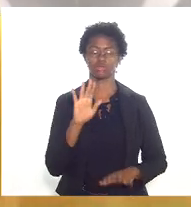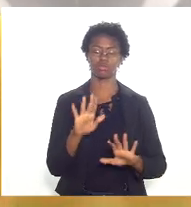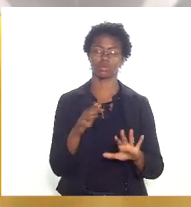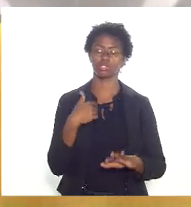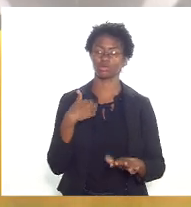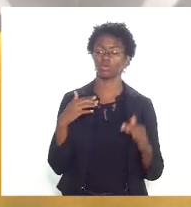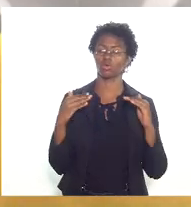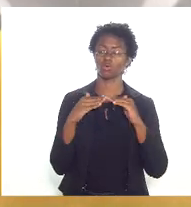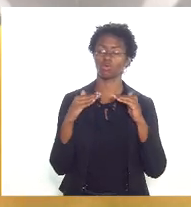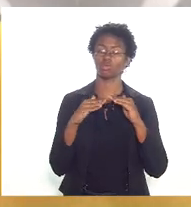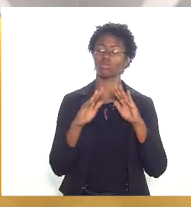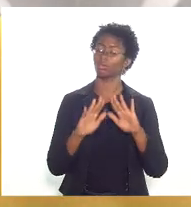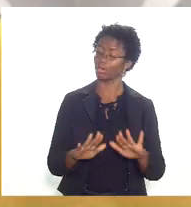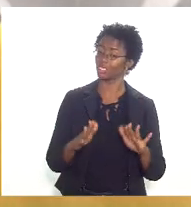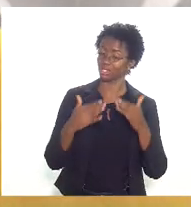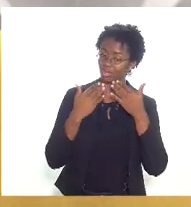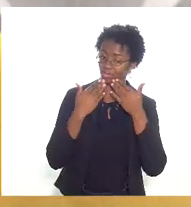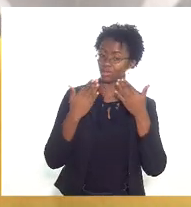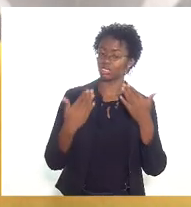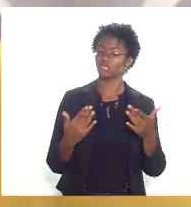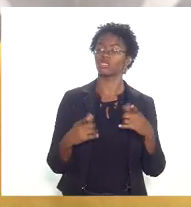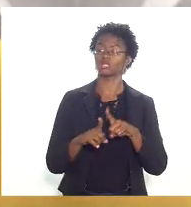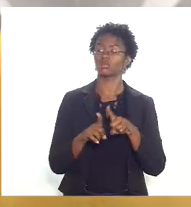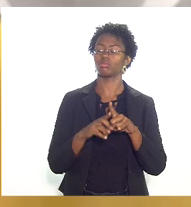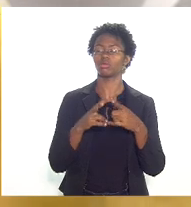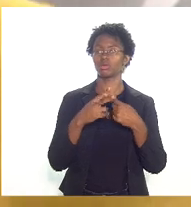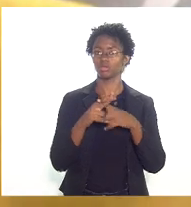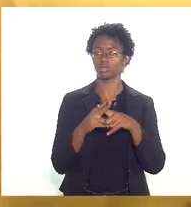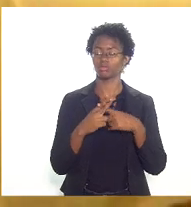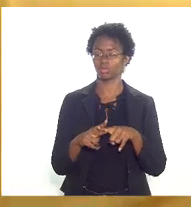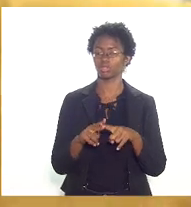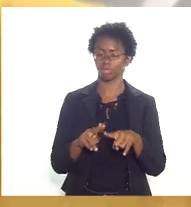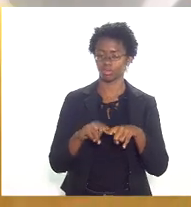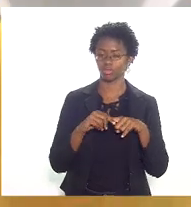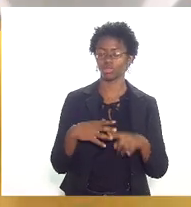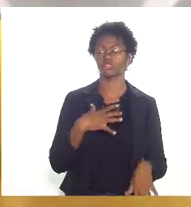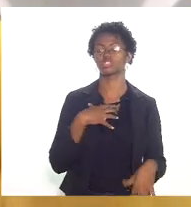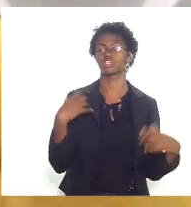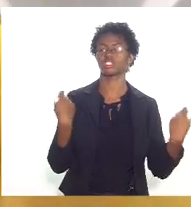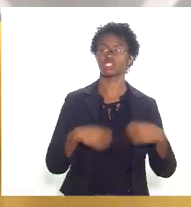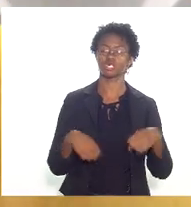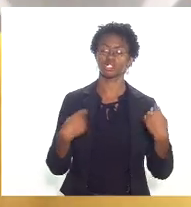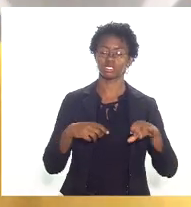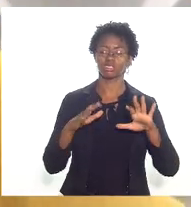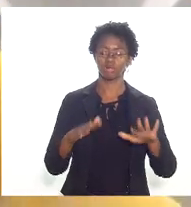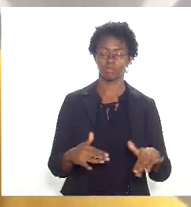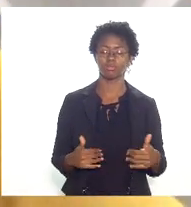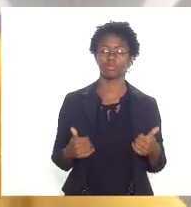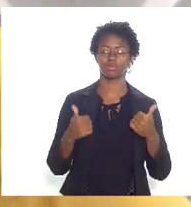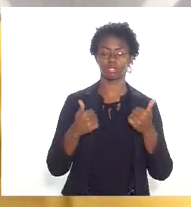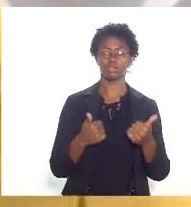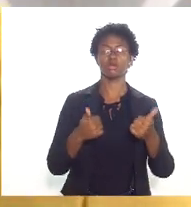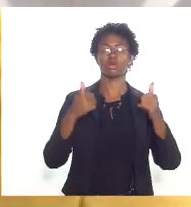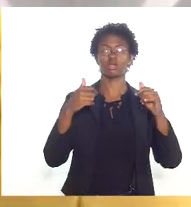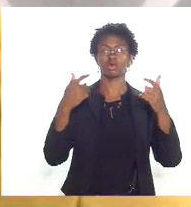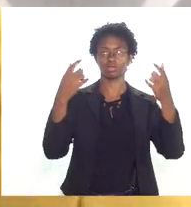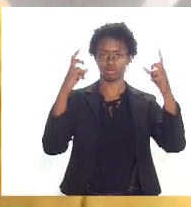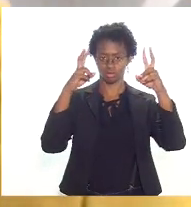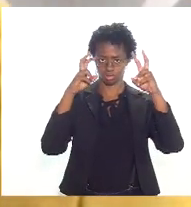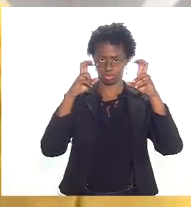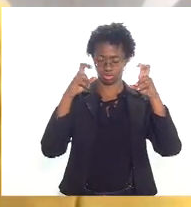meu parecer favorável mas estou apresentando algumas emendas porque sinta necessidade do aperfeiçoamento do tema